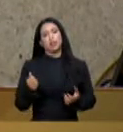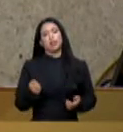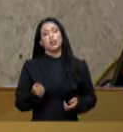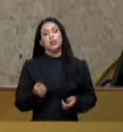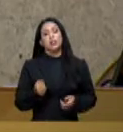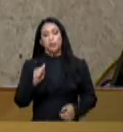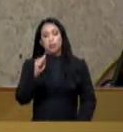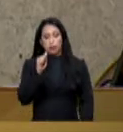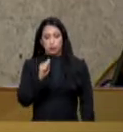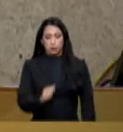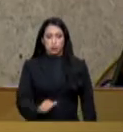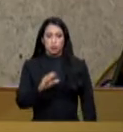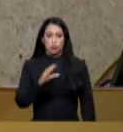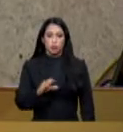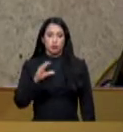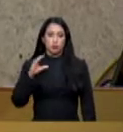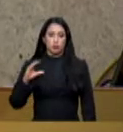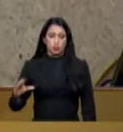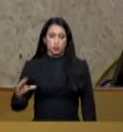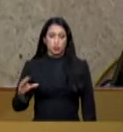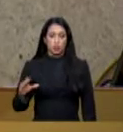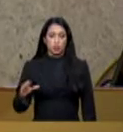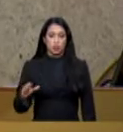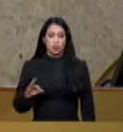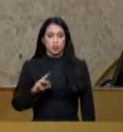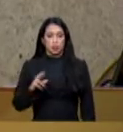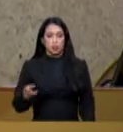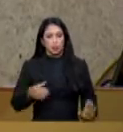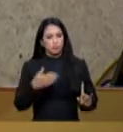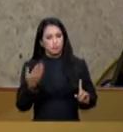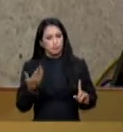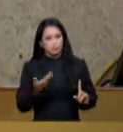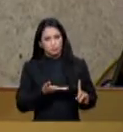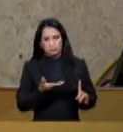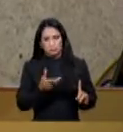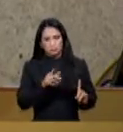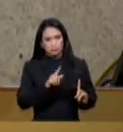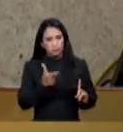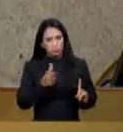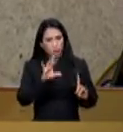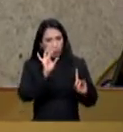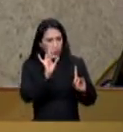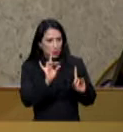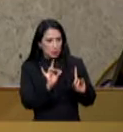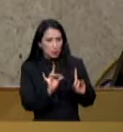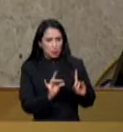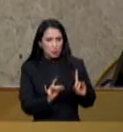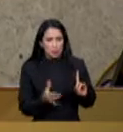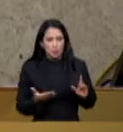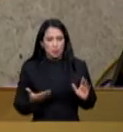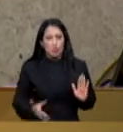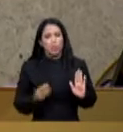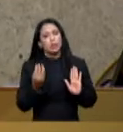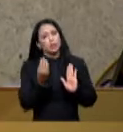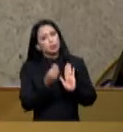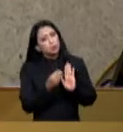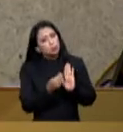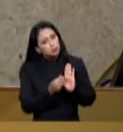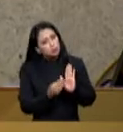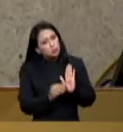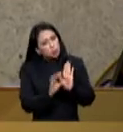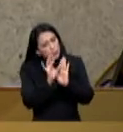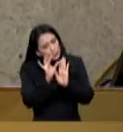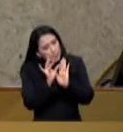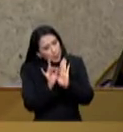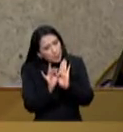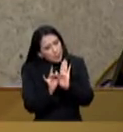controle concentrado, na hipótese que o requerente não ter analisado pormenorizadamente os dispositivos que